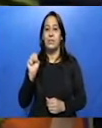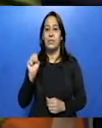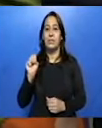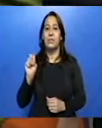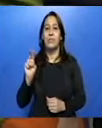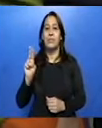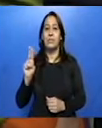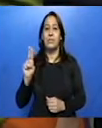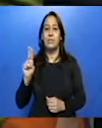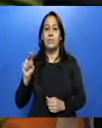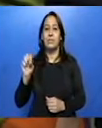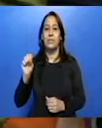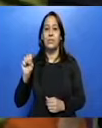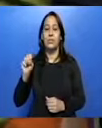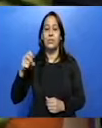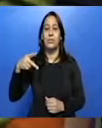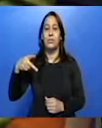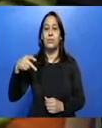S-U-S,